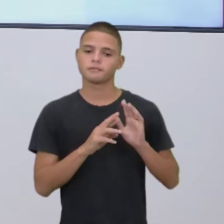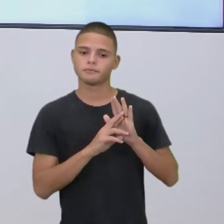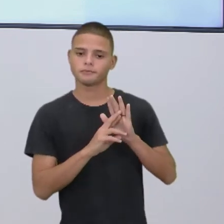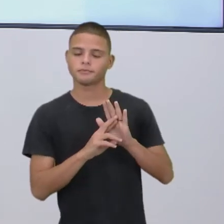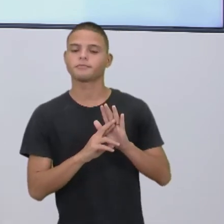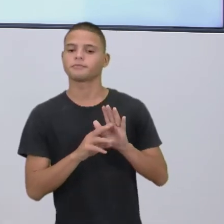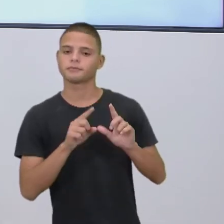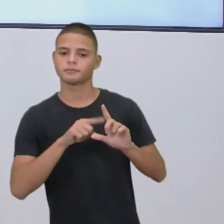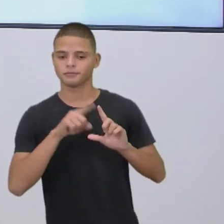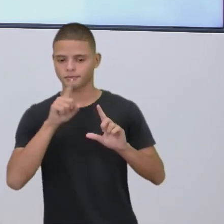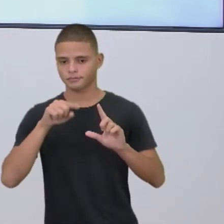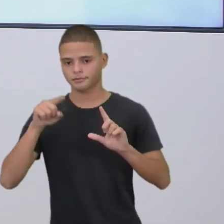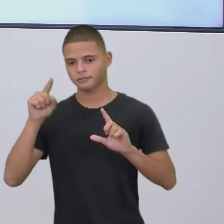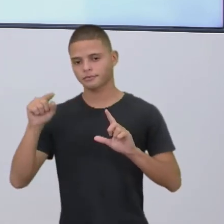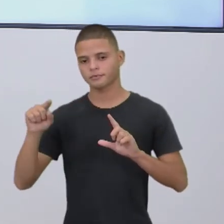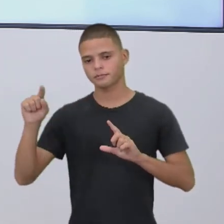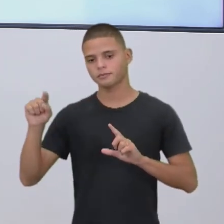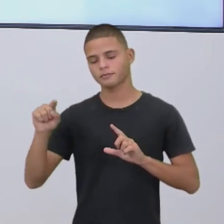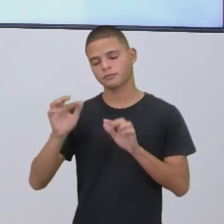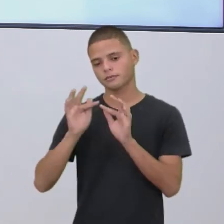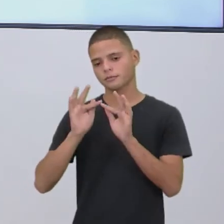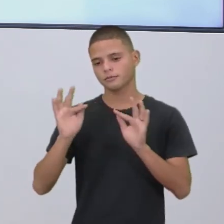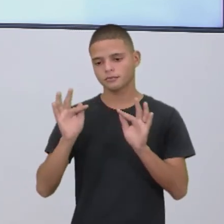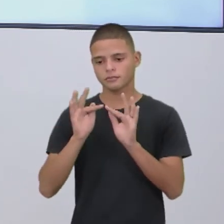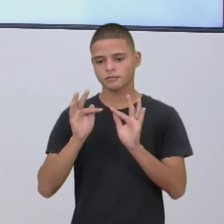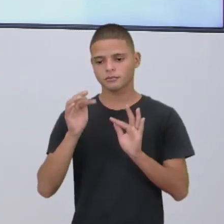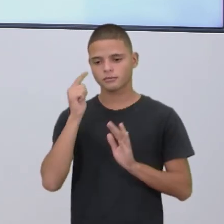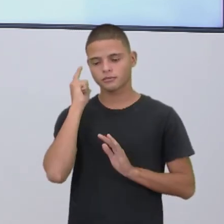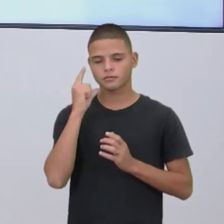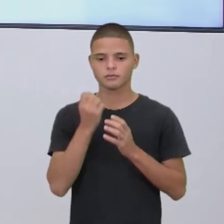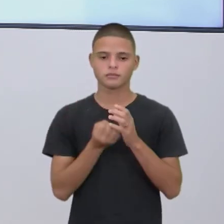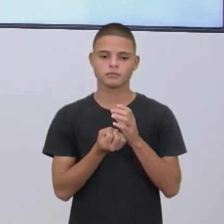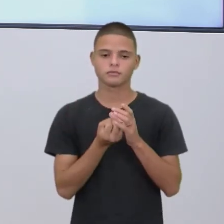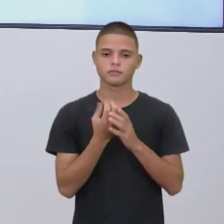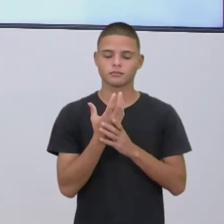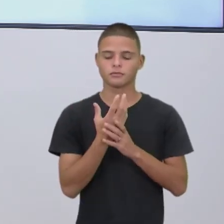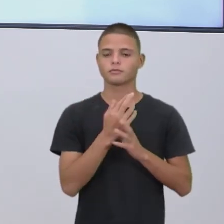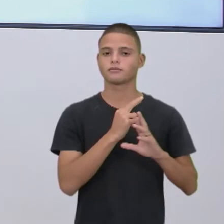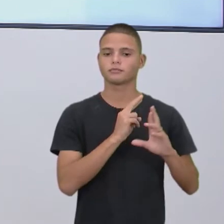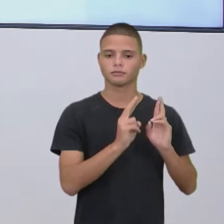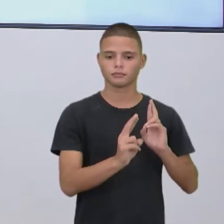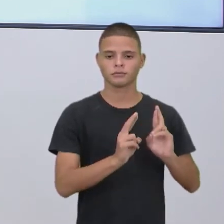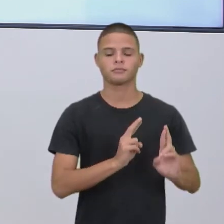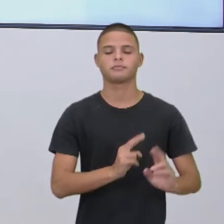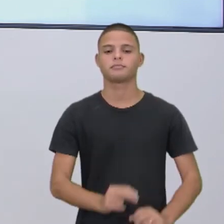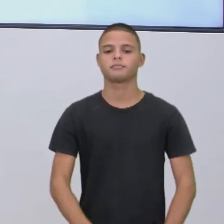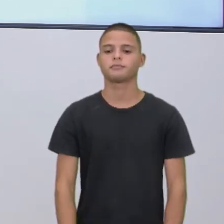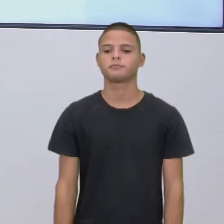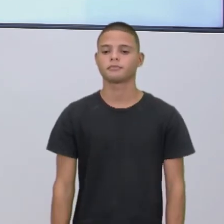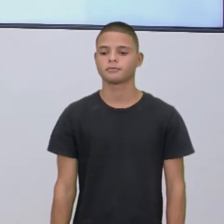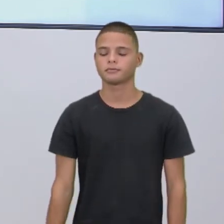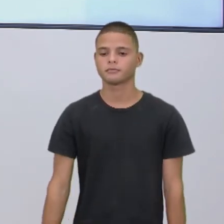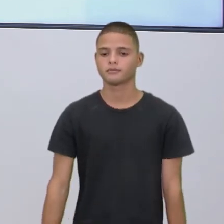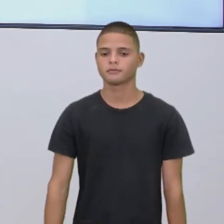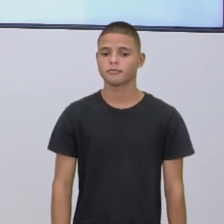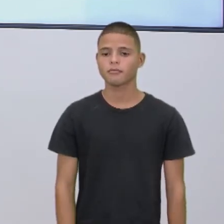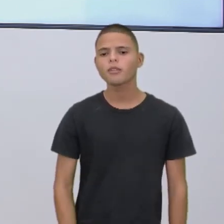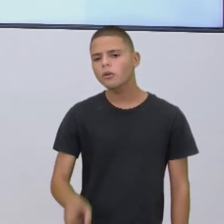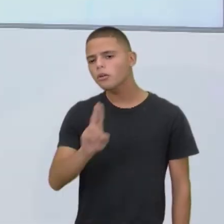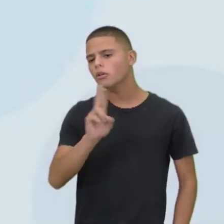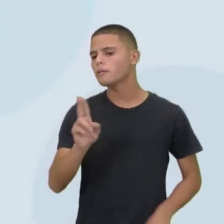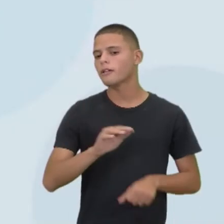gráfica a visualização é muito simples e você cria essa associação aí, tá ok? Tens aí o nome de doenças